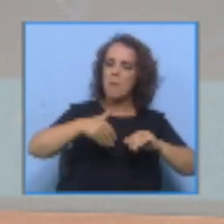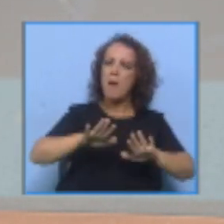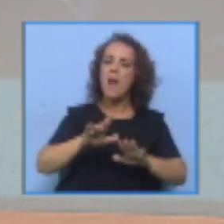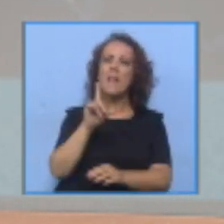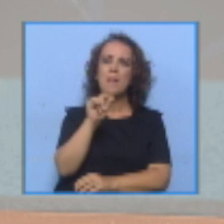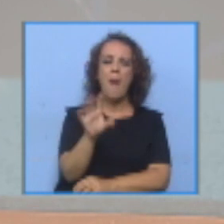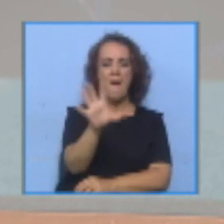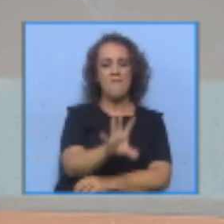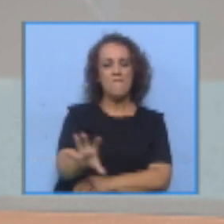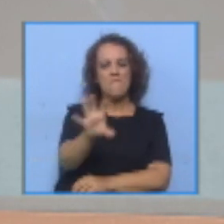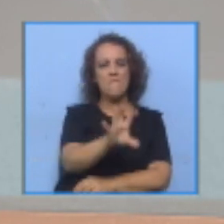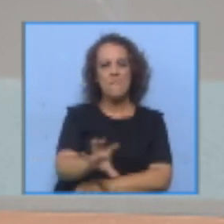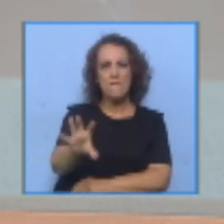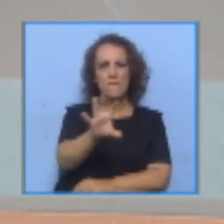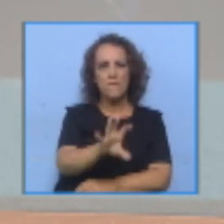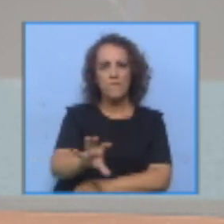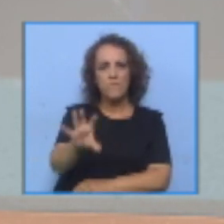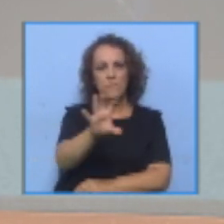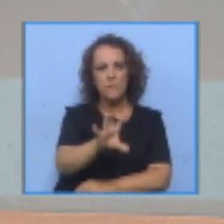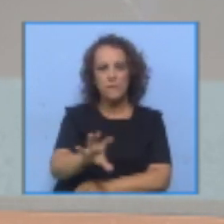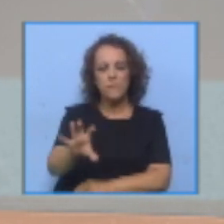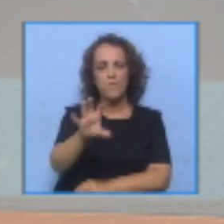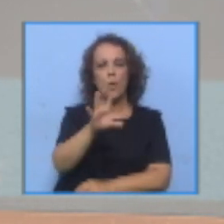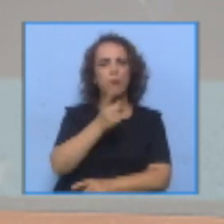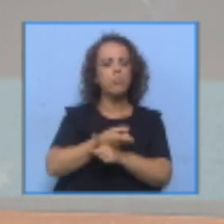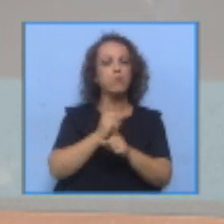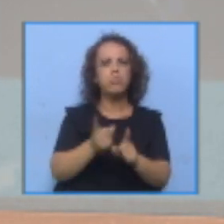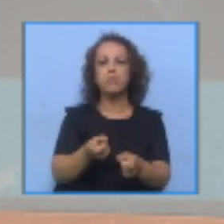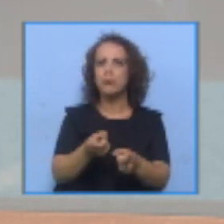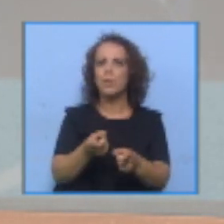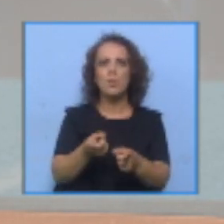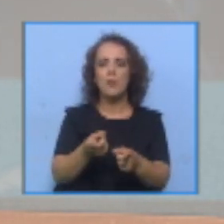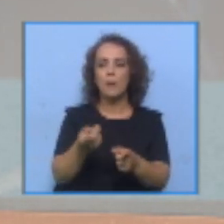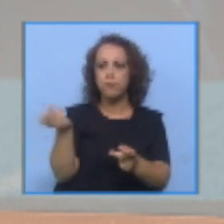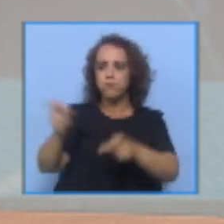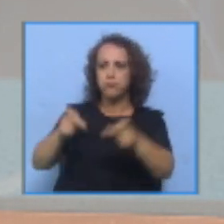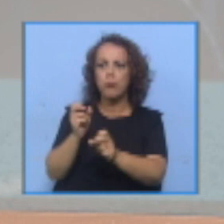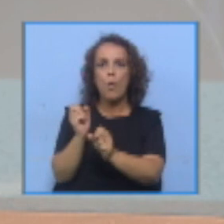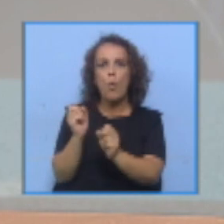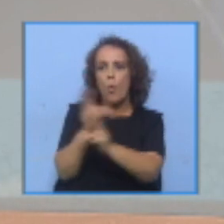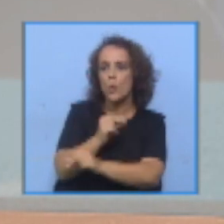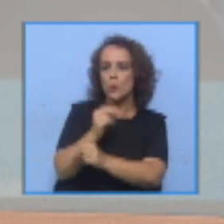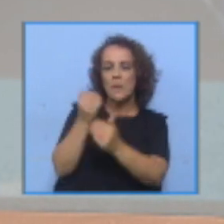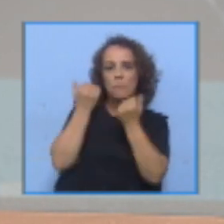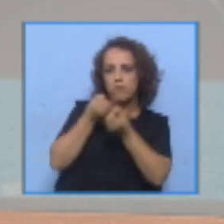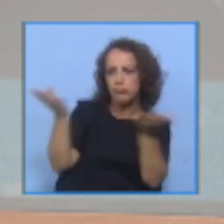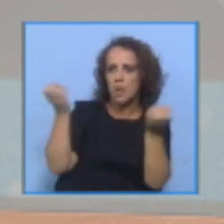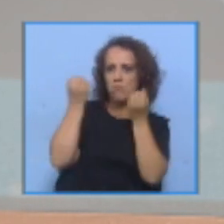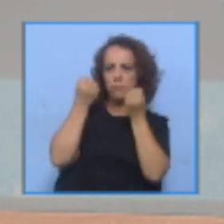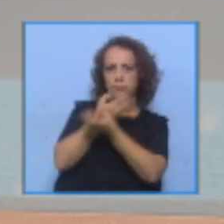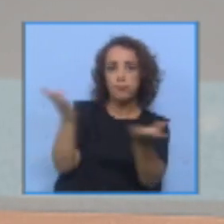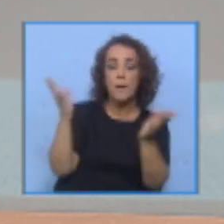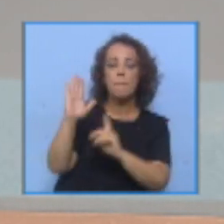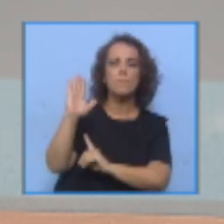meio, de aparecimento de novos meios e de aparecimento, sobretudo